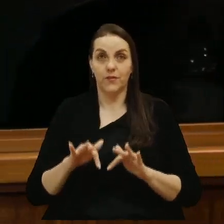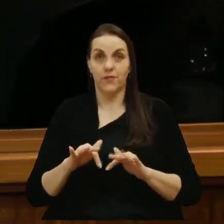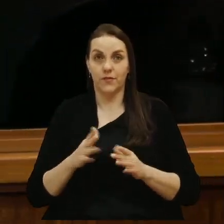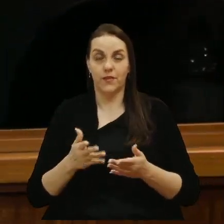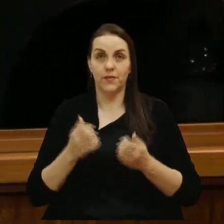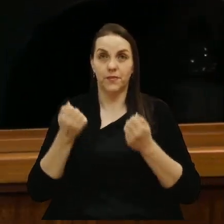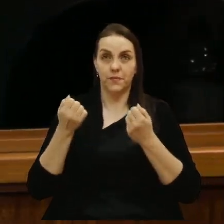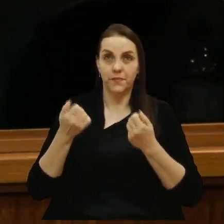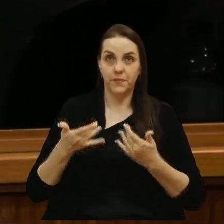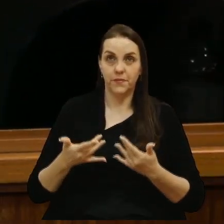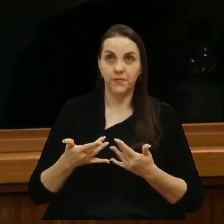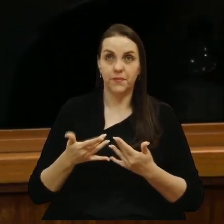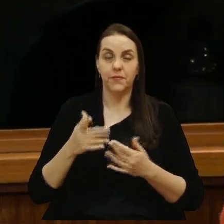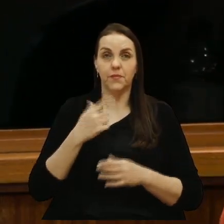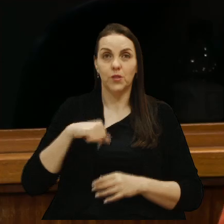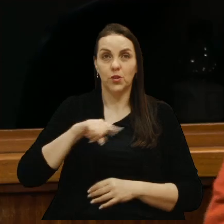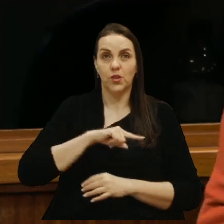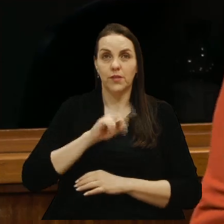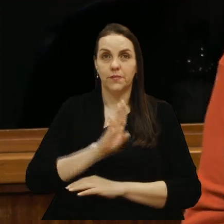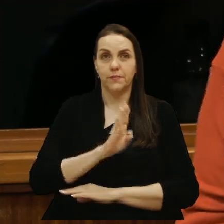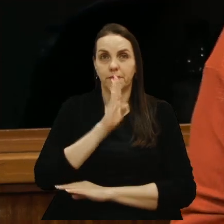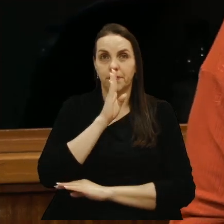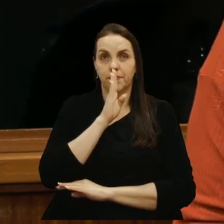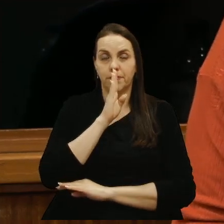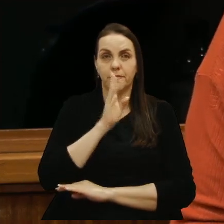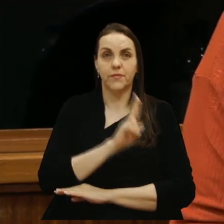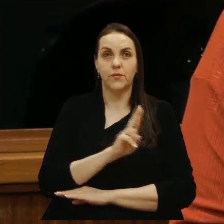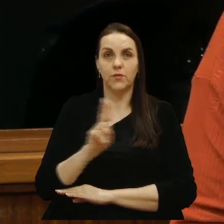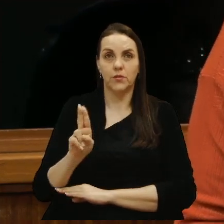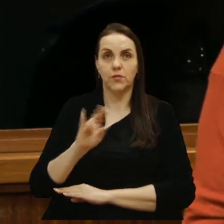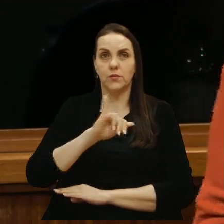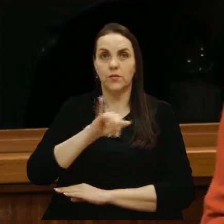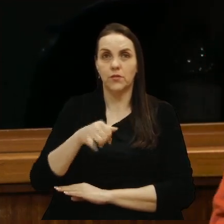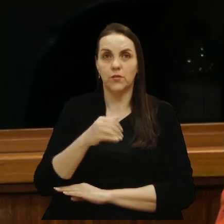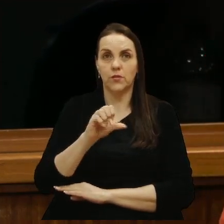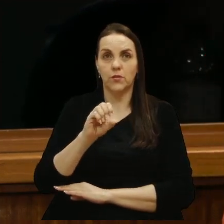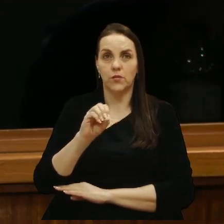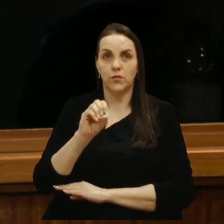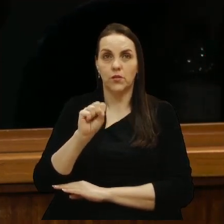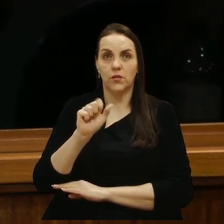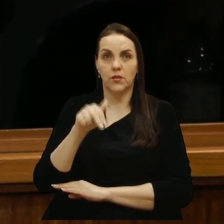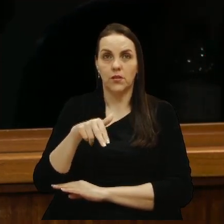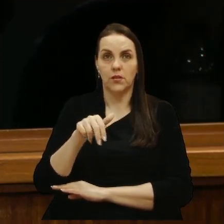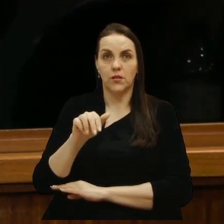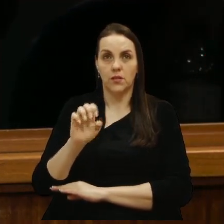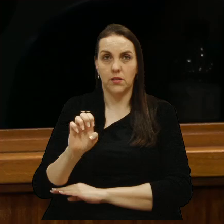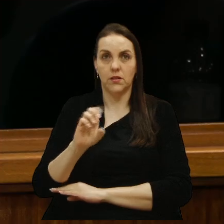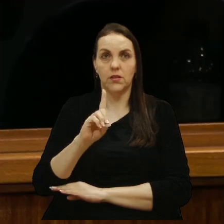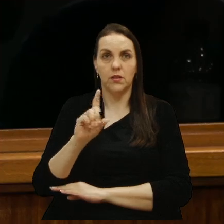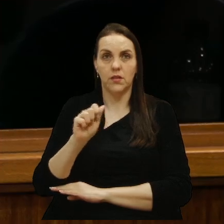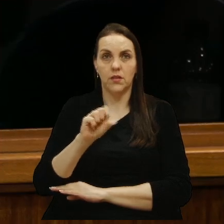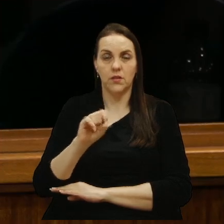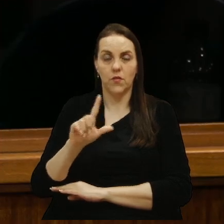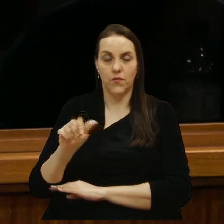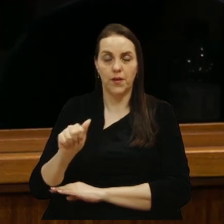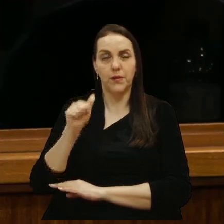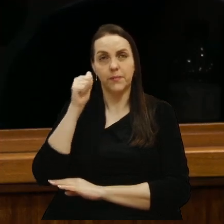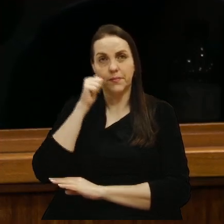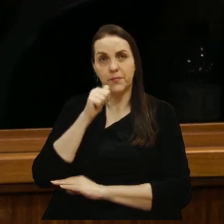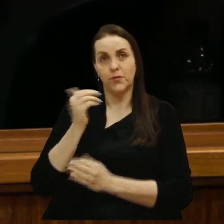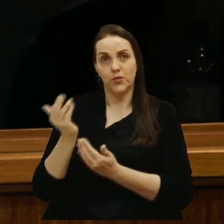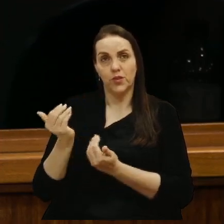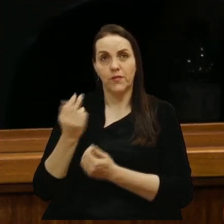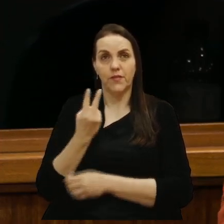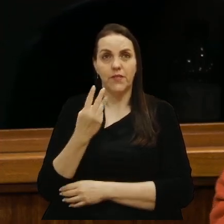tempo, que a gente ficasse em silêncio, em nome da Josiane Delmiro da Silva, uma menina de 23 anos que